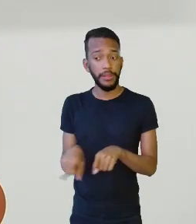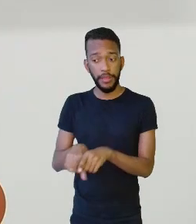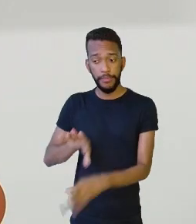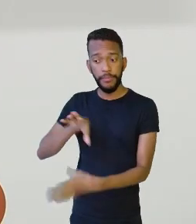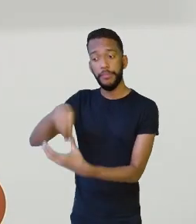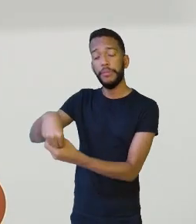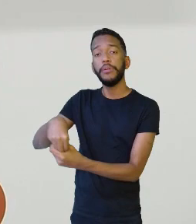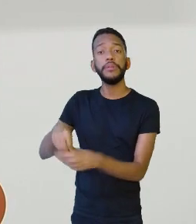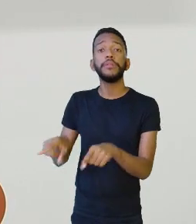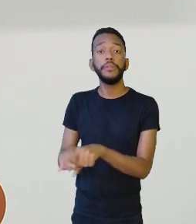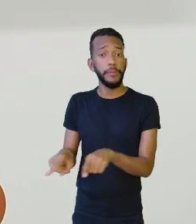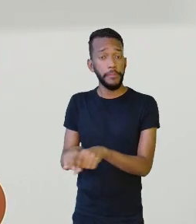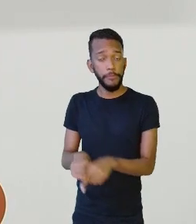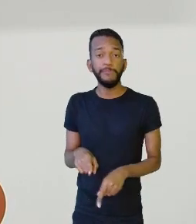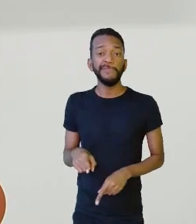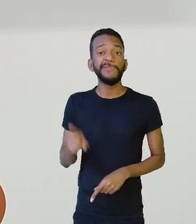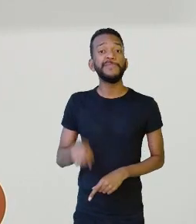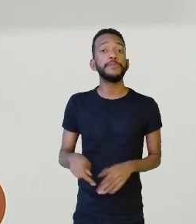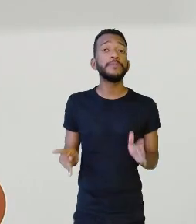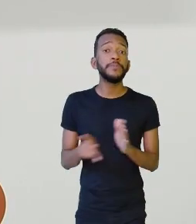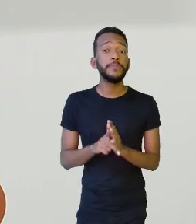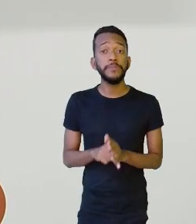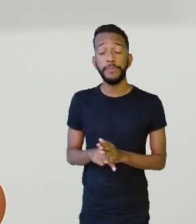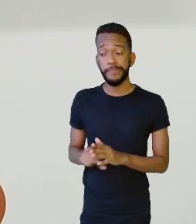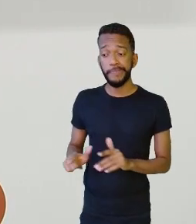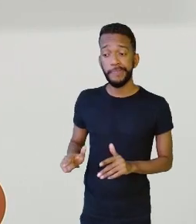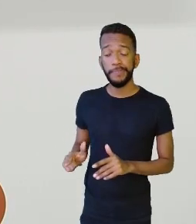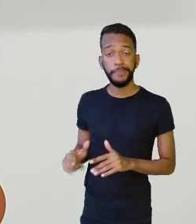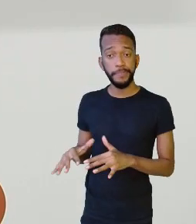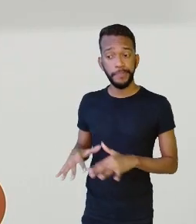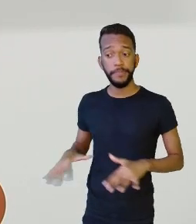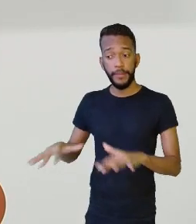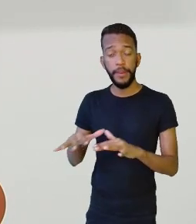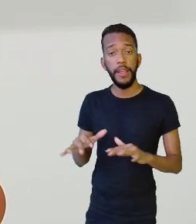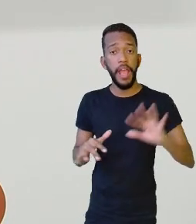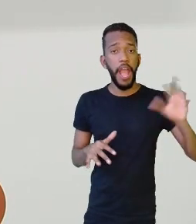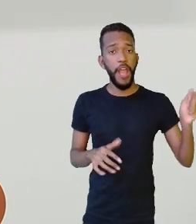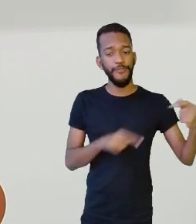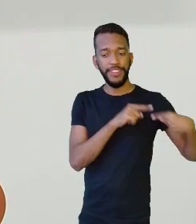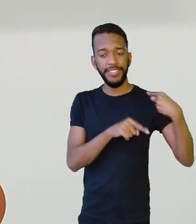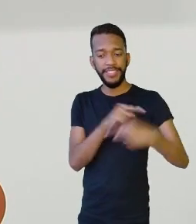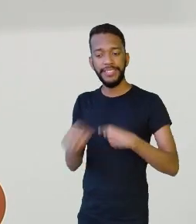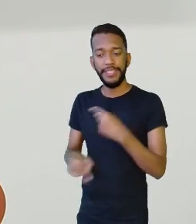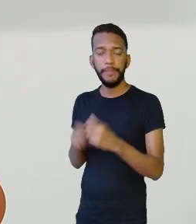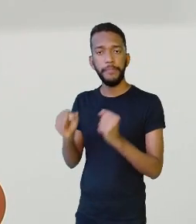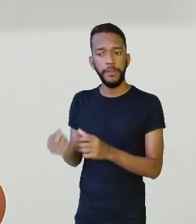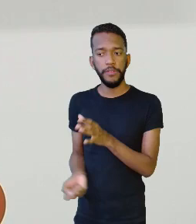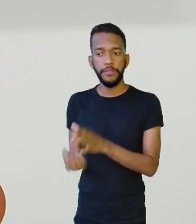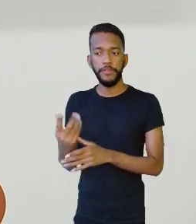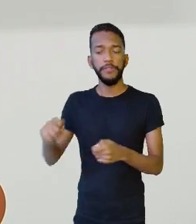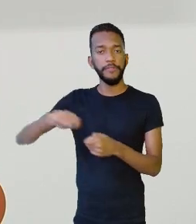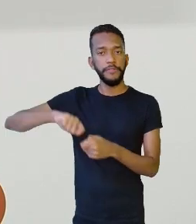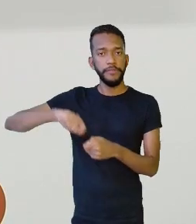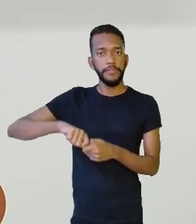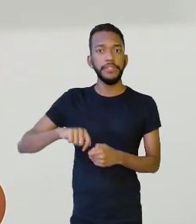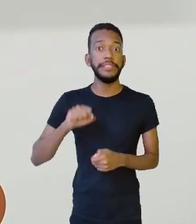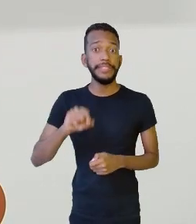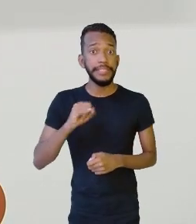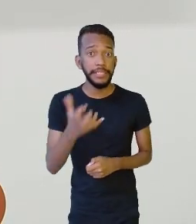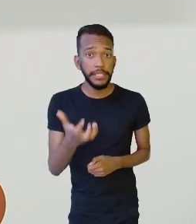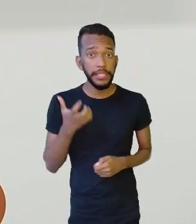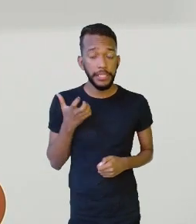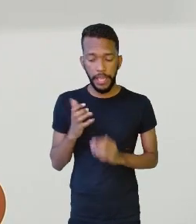foi uma luta dos afrodescendentes para que pudessem exercer a sua religiosidade, cultuar as